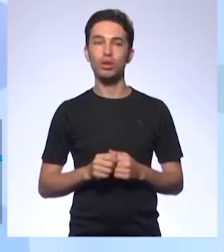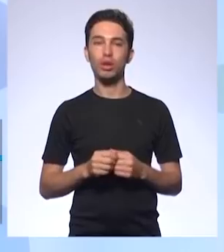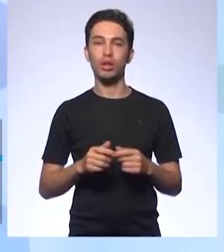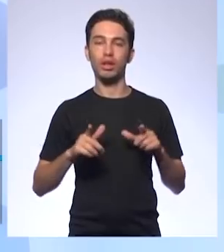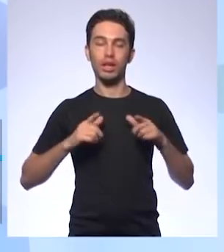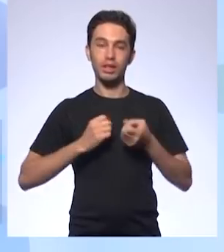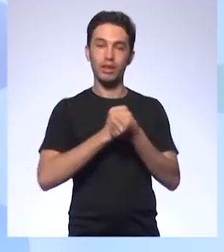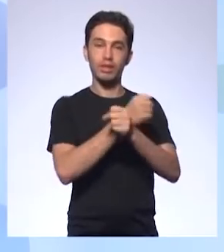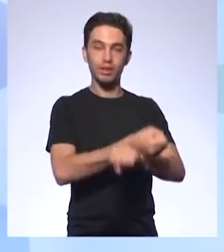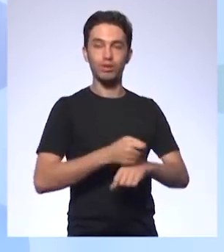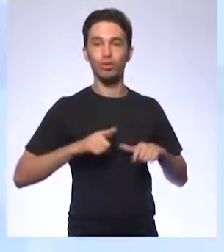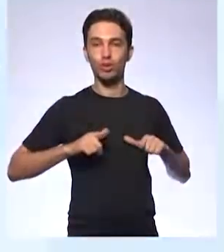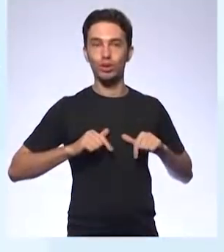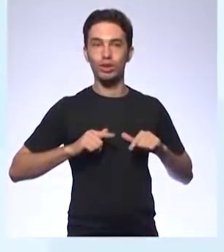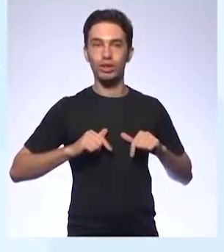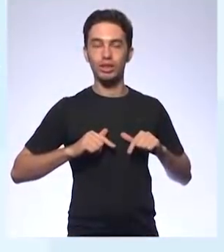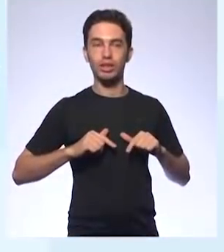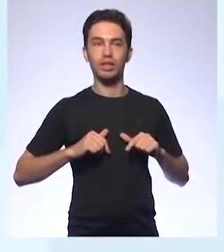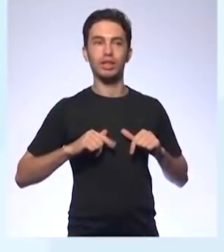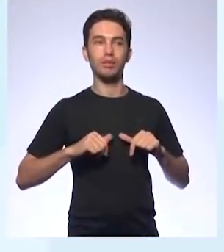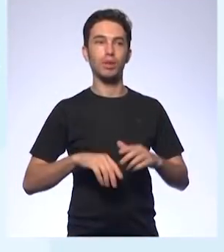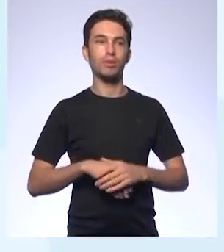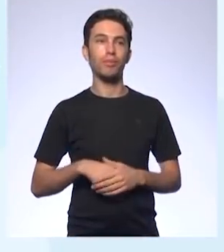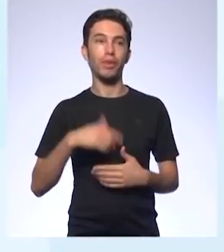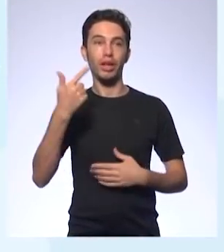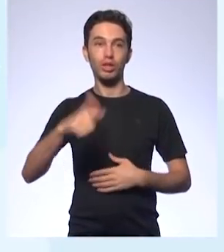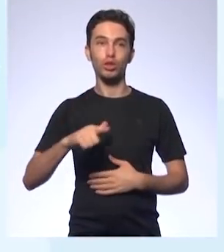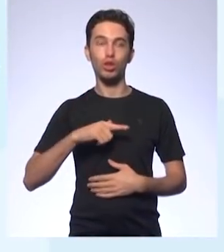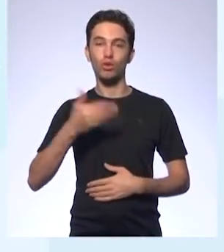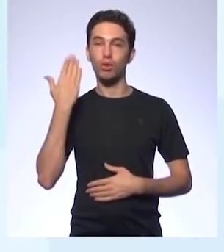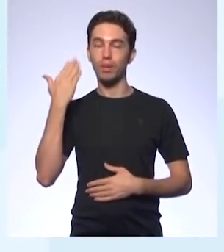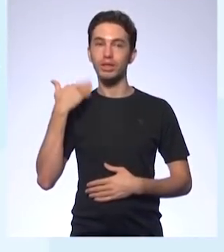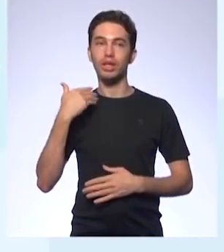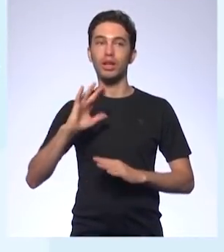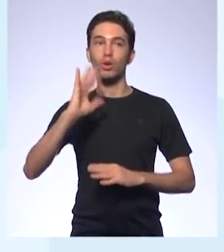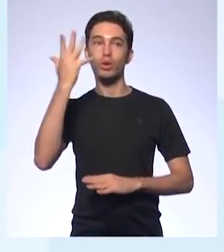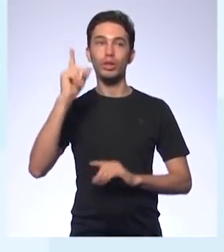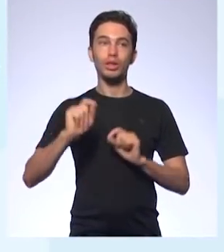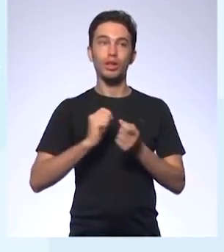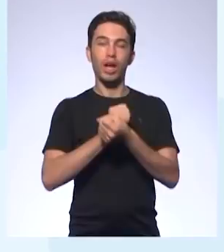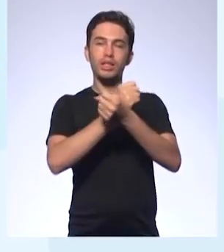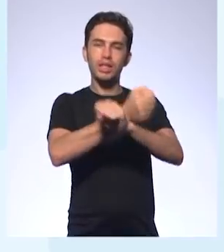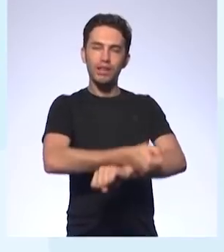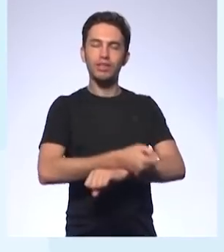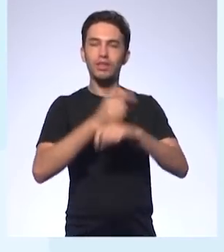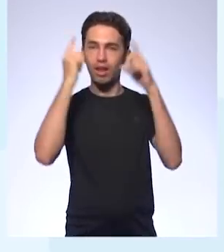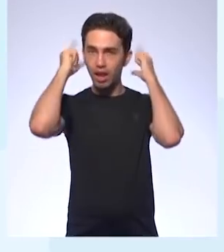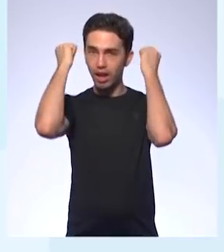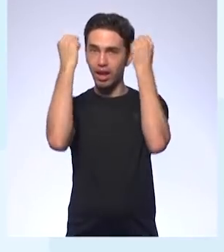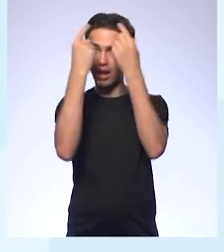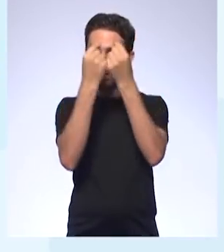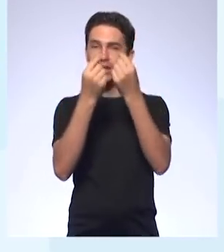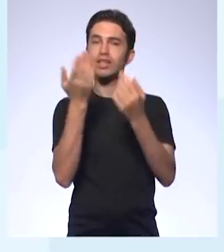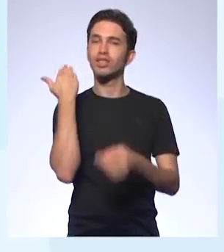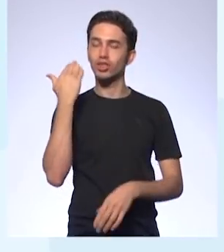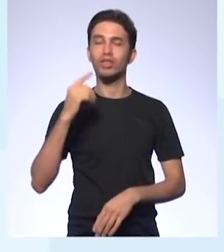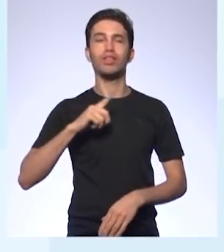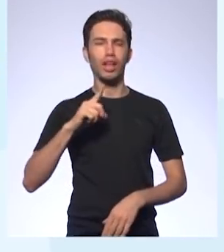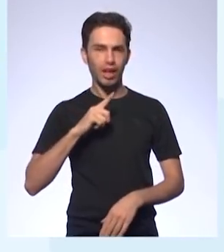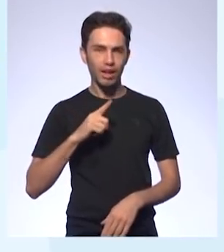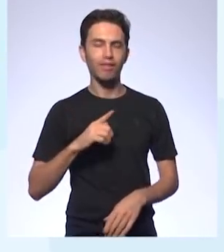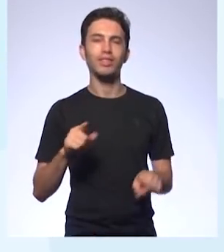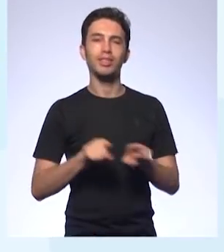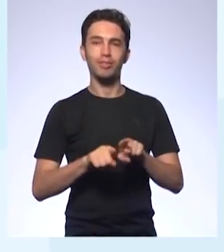uma forma de escravização no mundo antigo. Dá uma olhadinha. Grécia Antiga. Teve escravidão na Grécia? Sim, teve escravidão